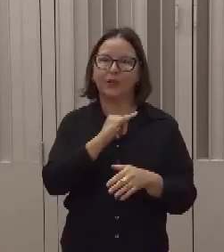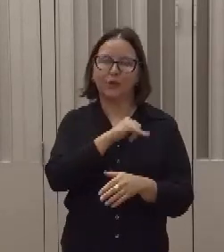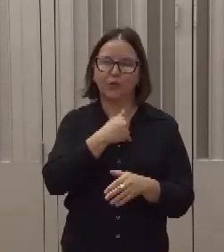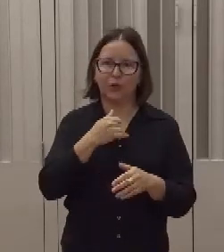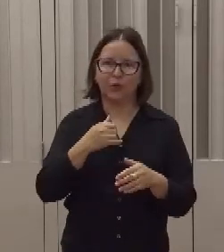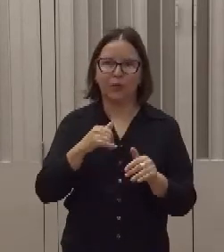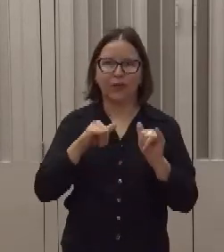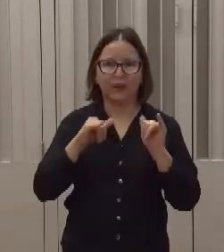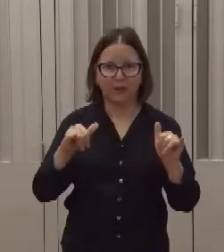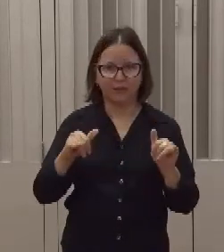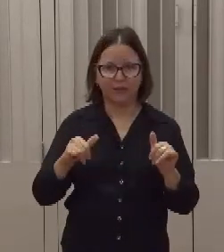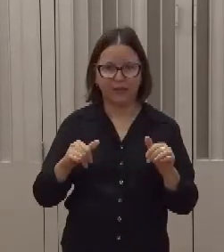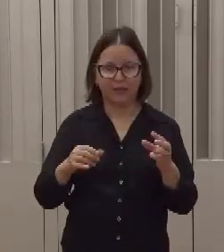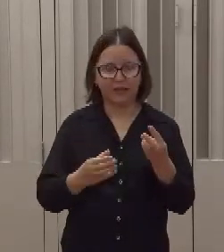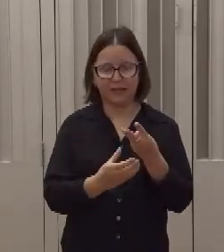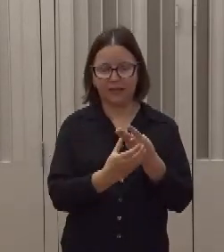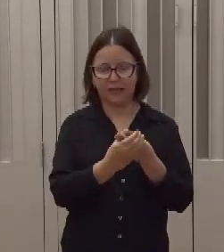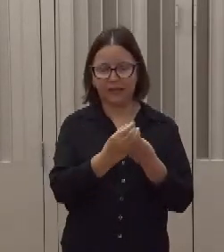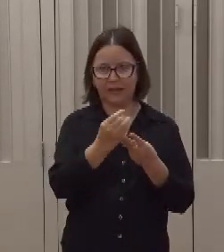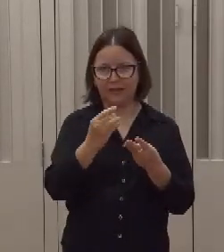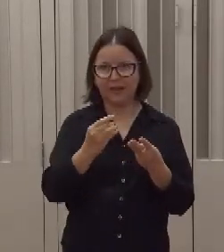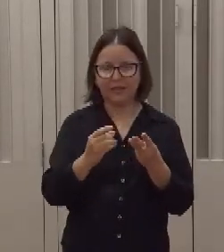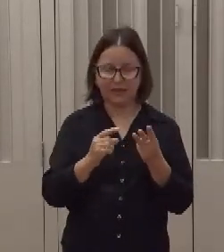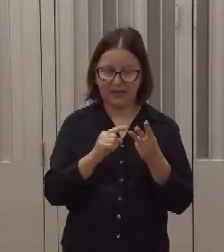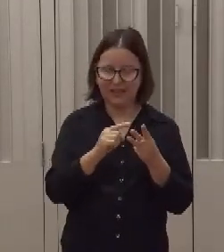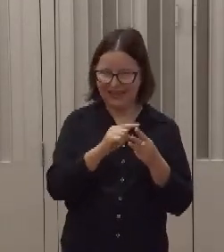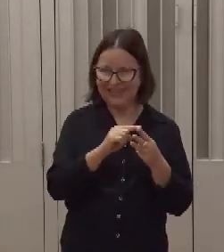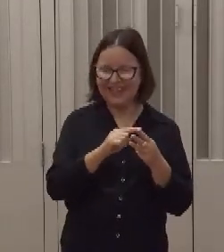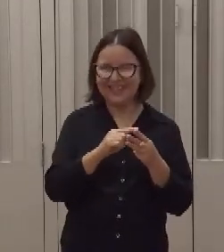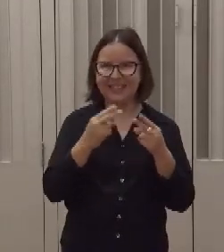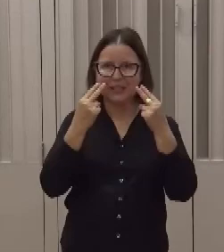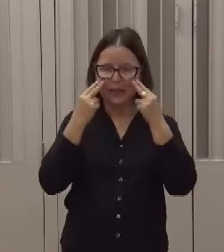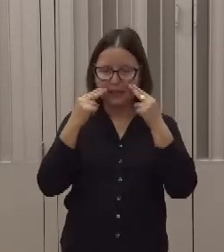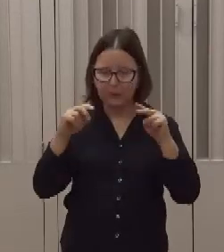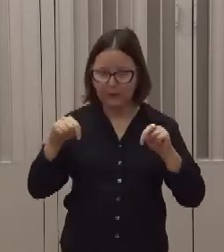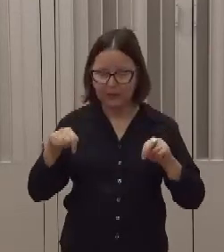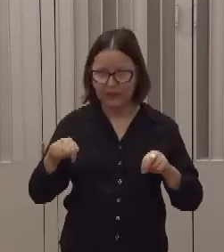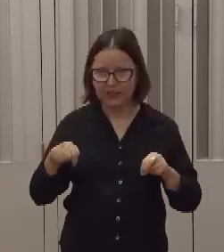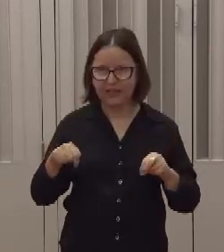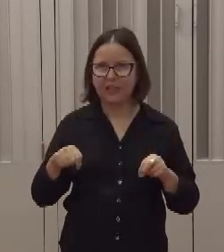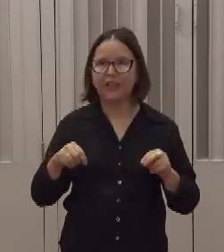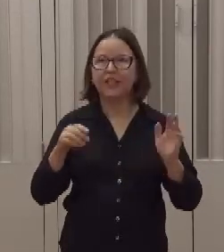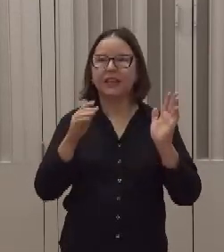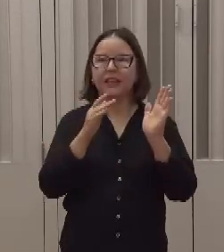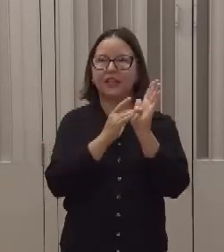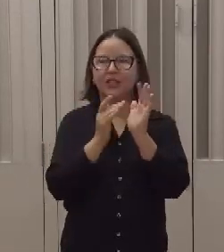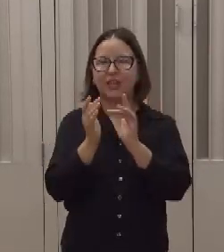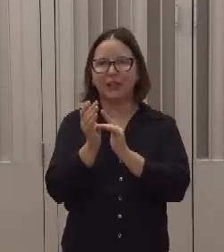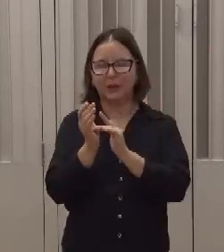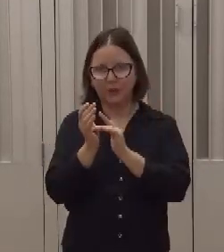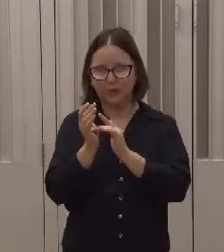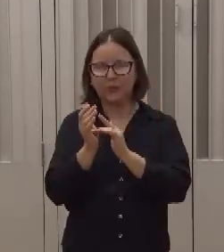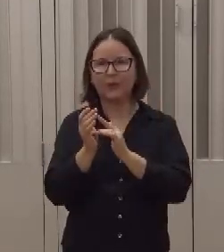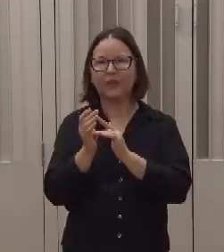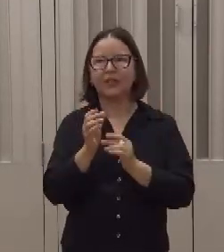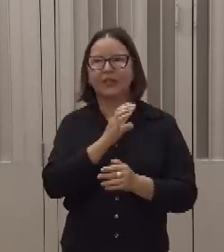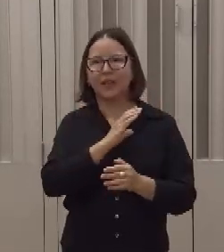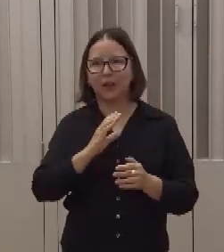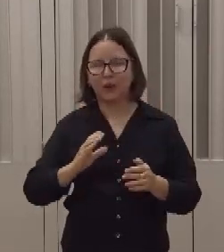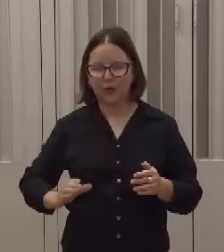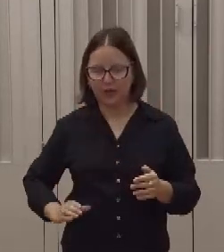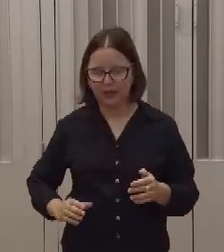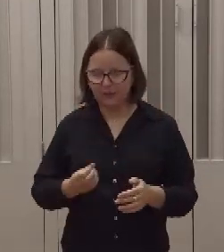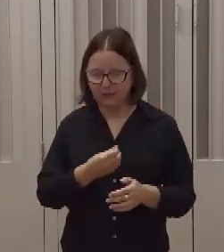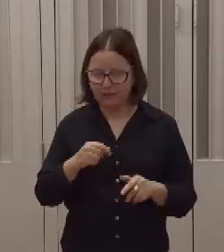a água e o sangue. Dão testemunho de que Jesus é o Cristo e ele andou entre